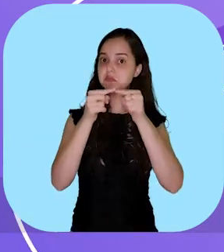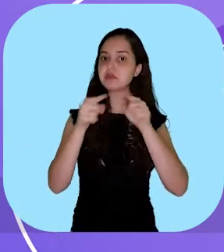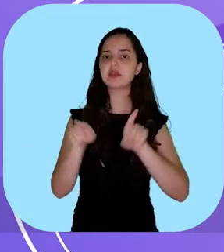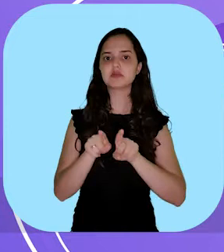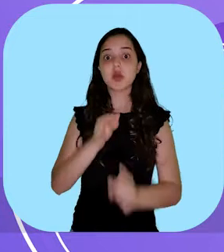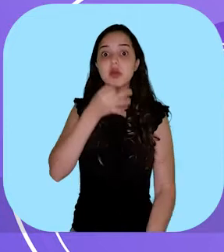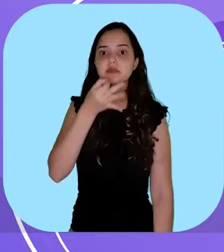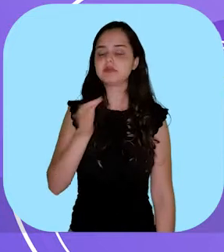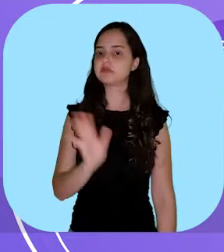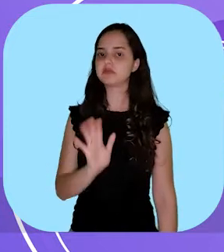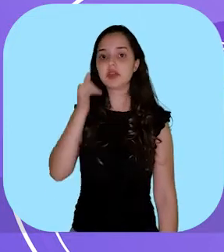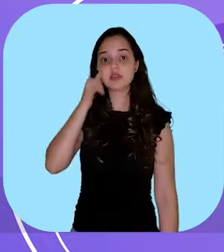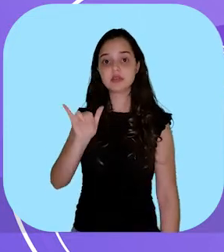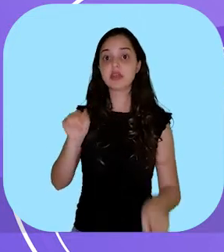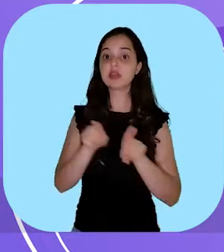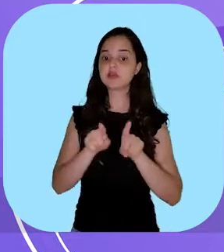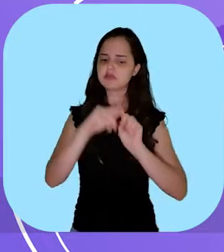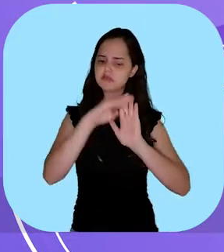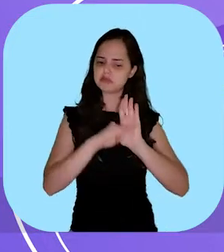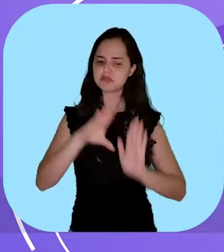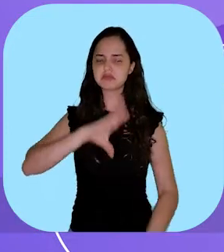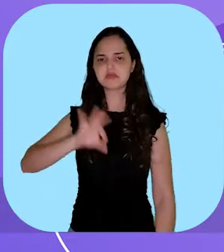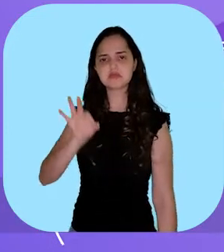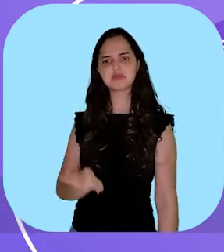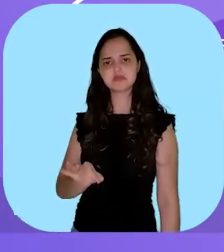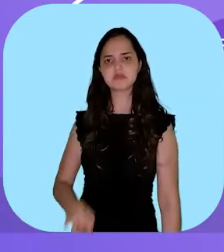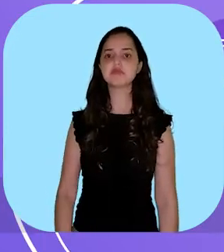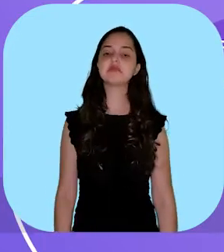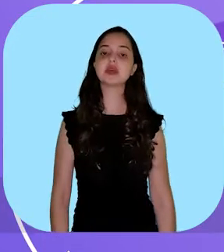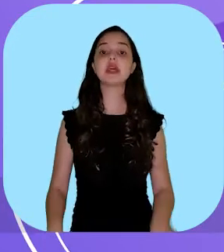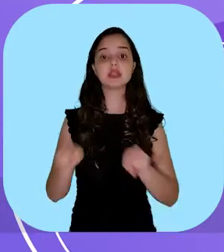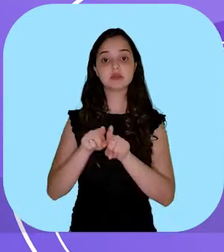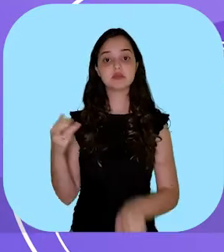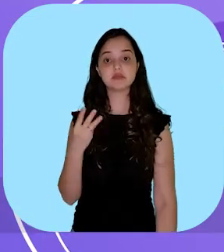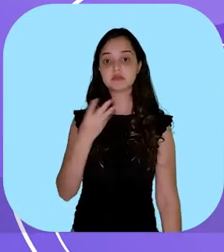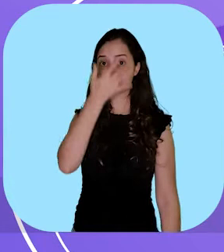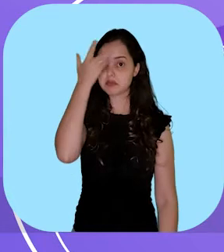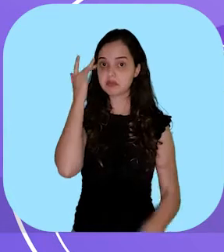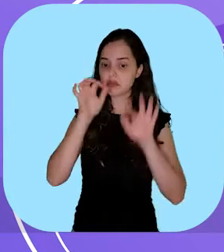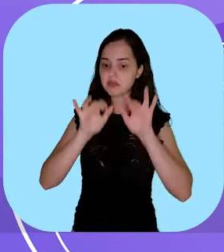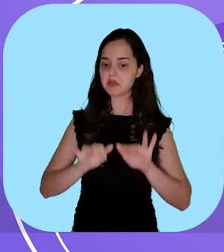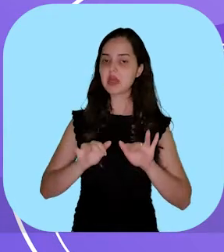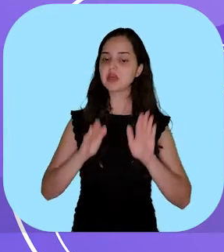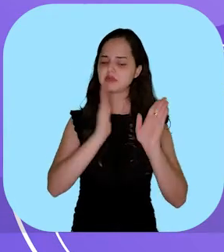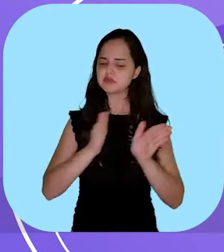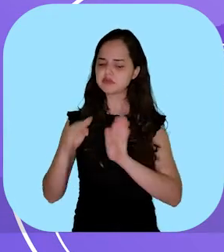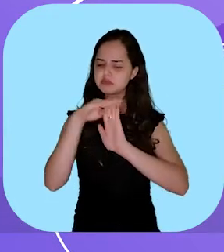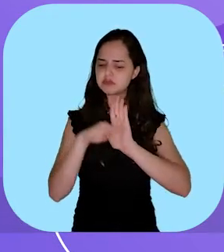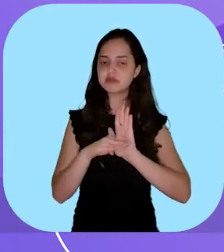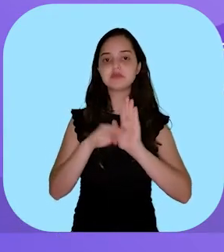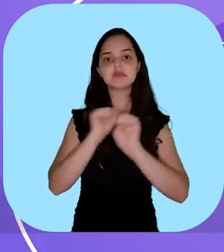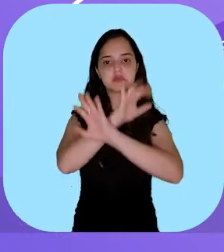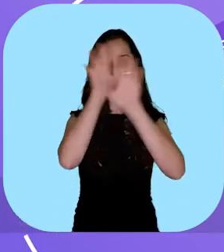objetivo, impessoal e baseado na norma culta, estar em terceira pessoa, ter sequência